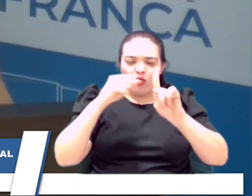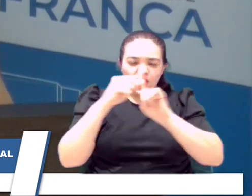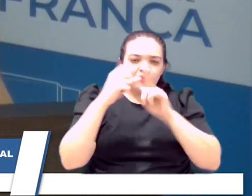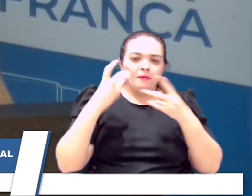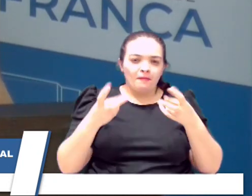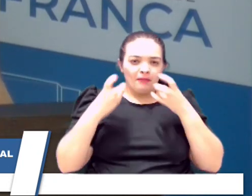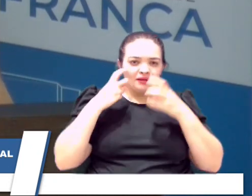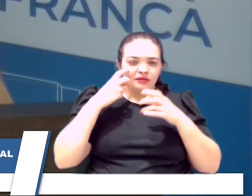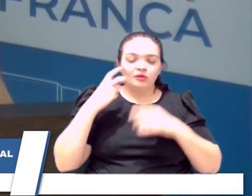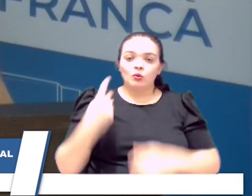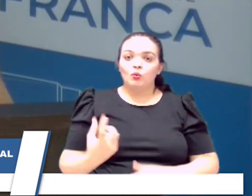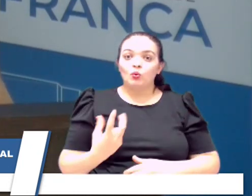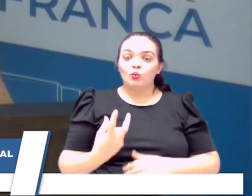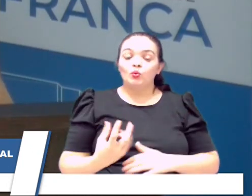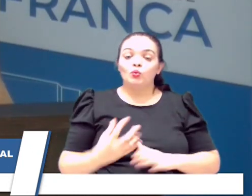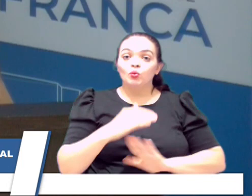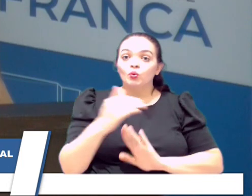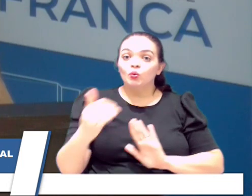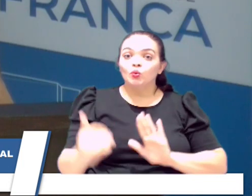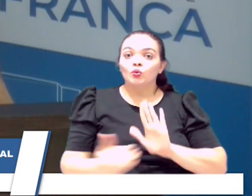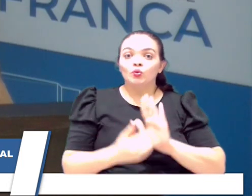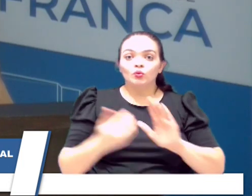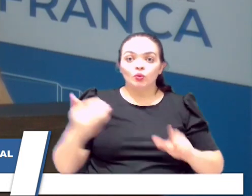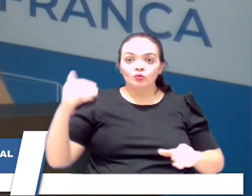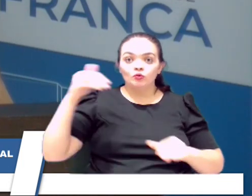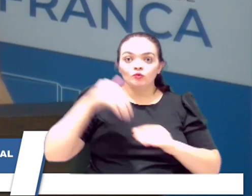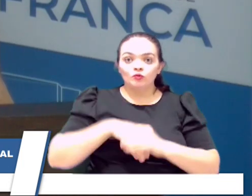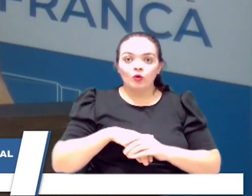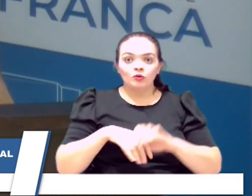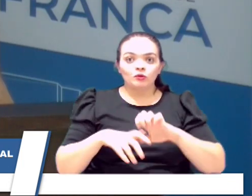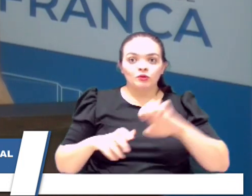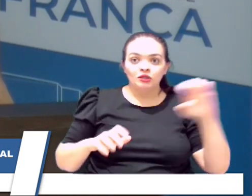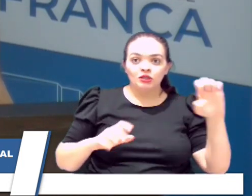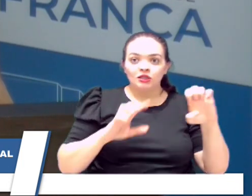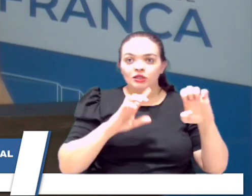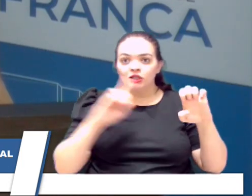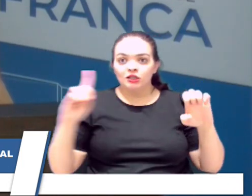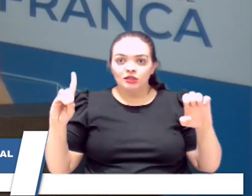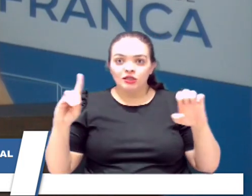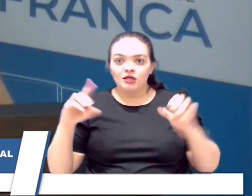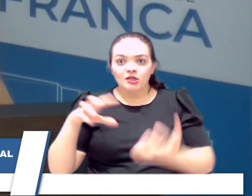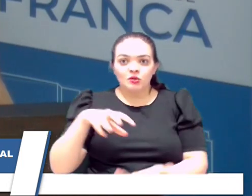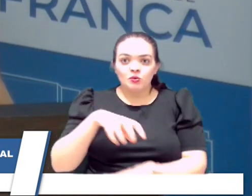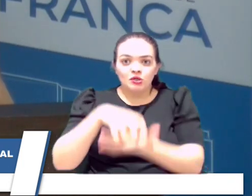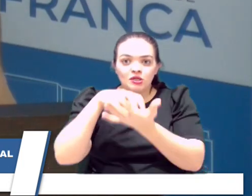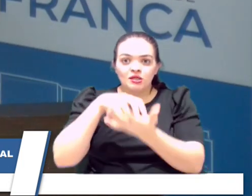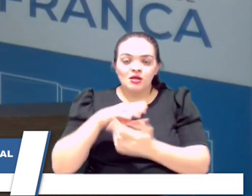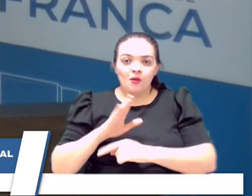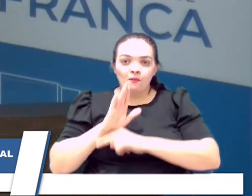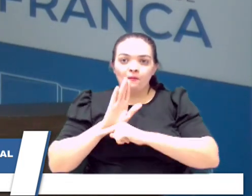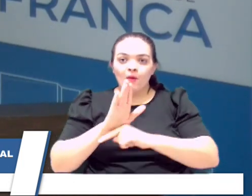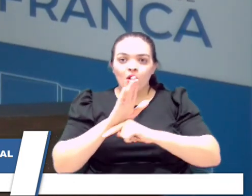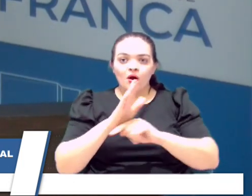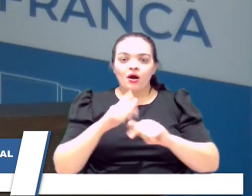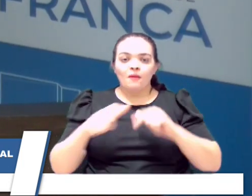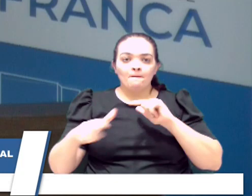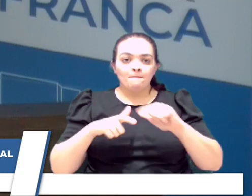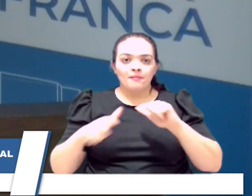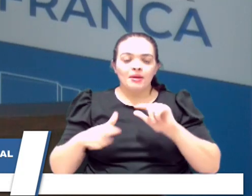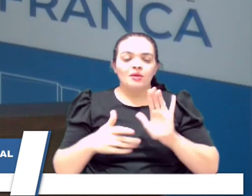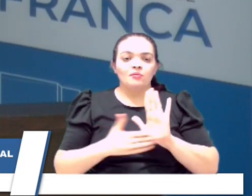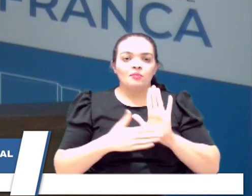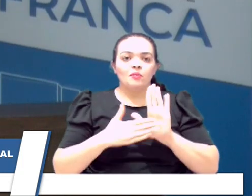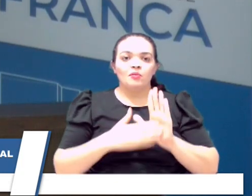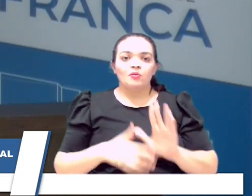recebeu unanimidade dos votos da esquerda, da direita, do centro, apoiando o trabalho com uma planta que tem